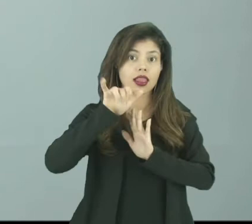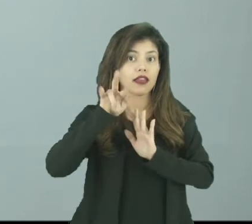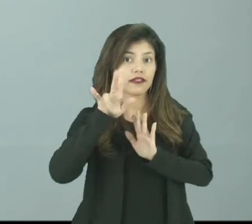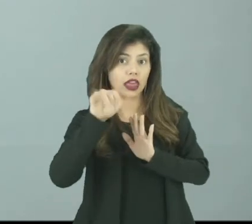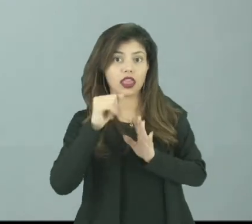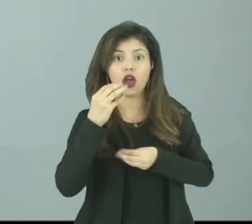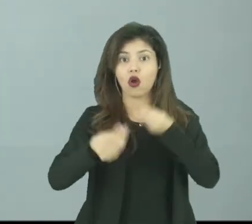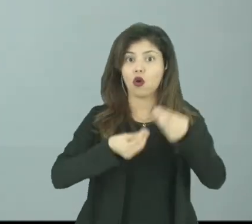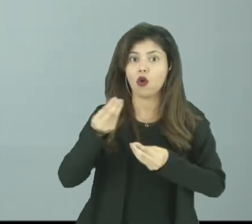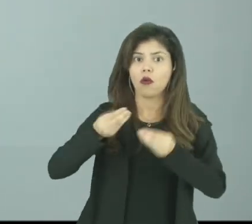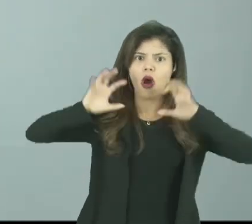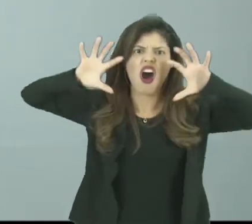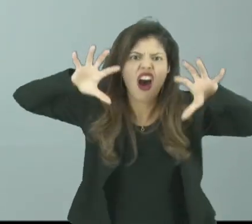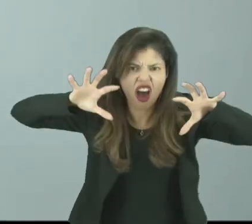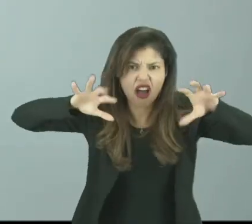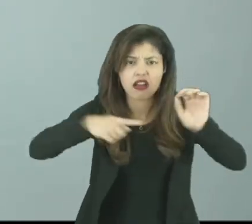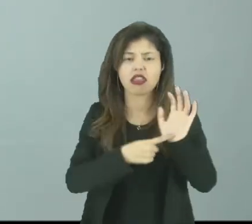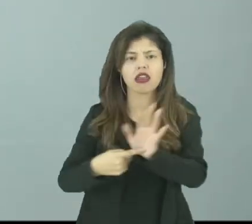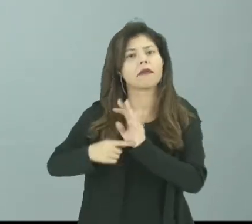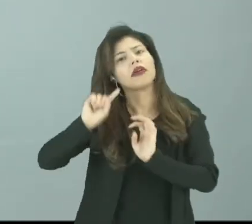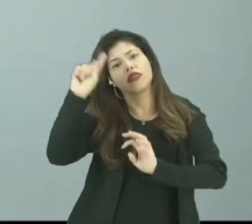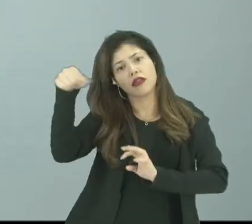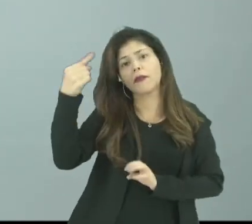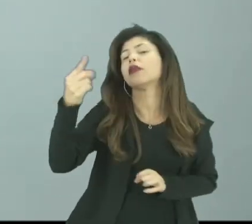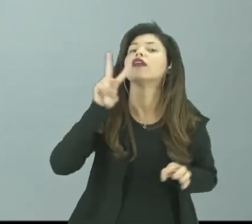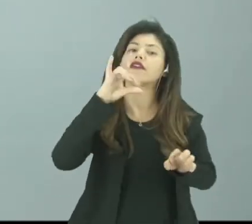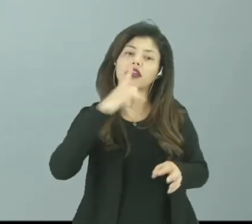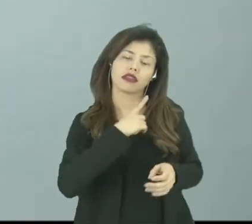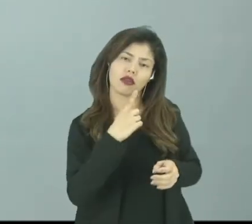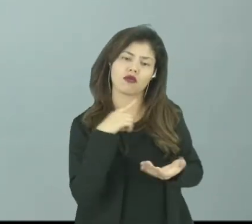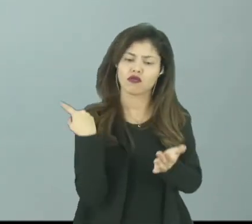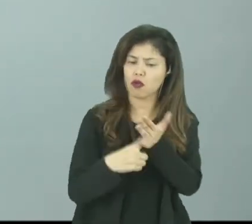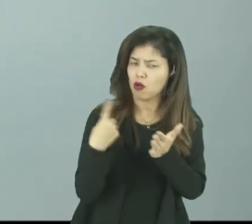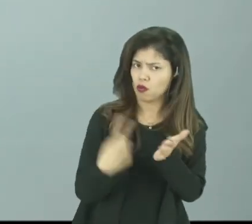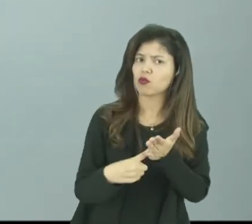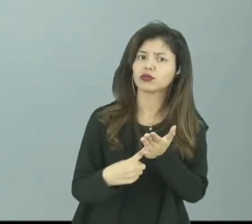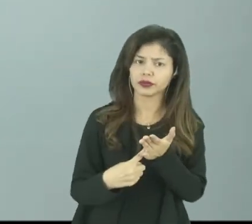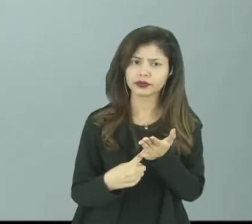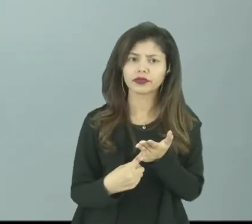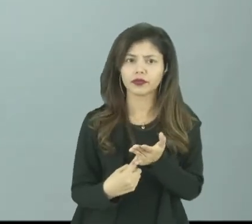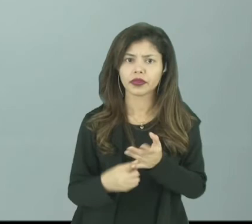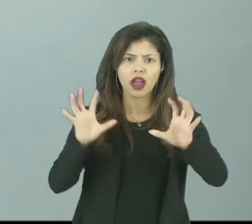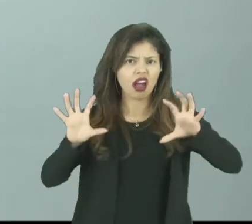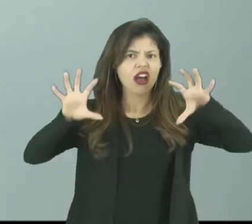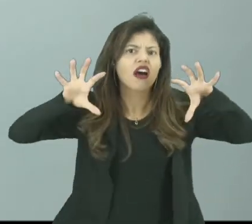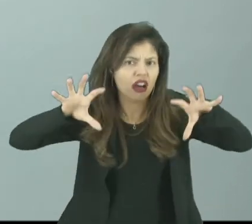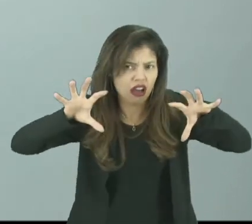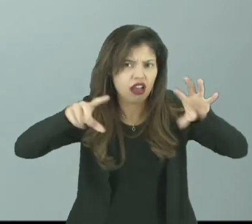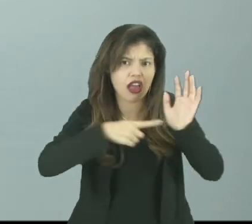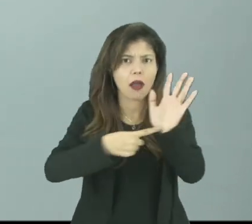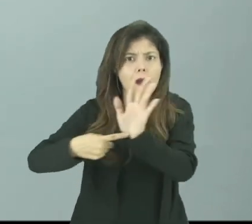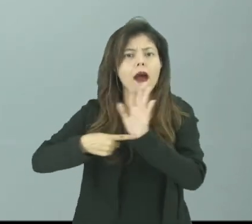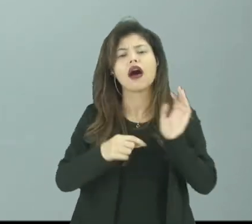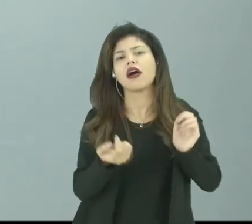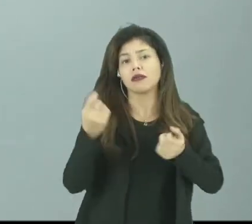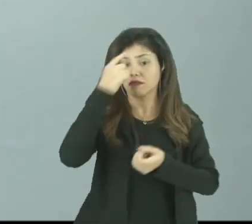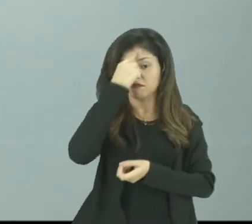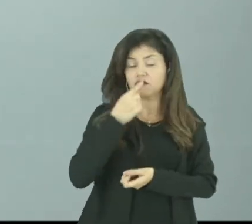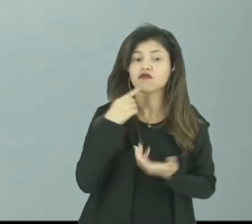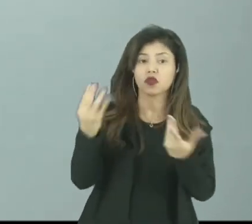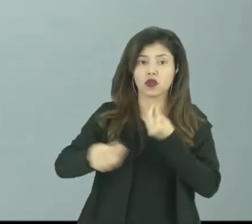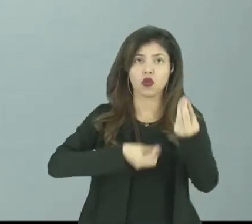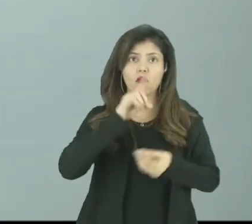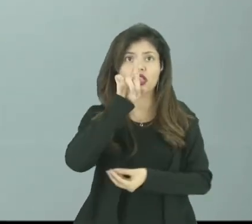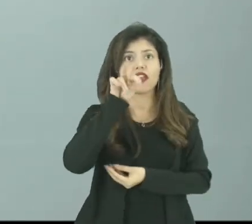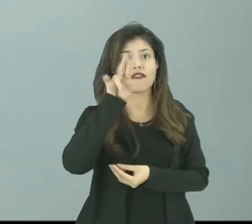mas depois que há um negócio, né, é feito um acordo, esse monstro, né, que é figurado como Leviatã,